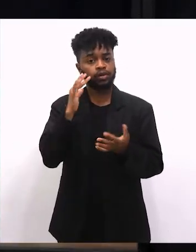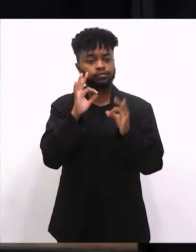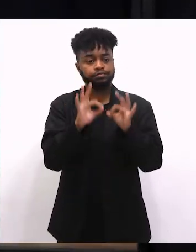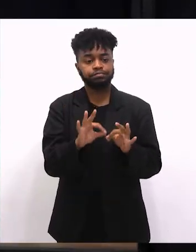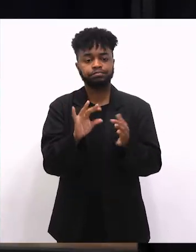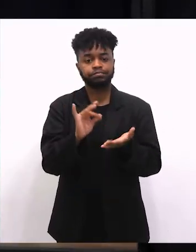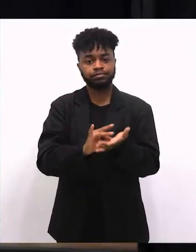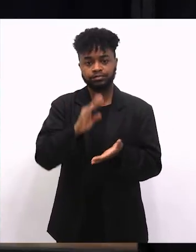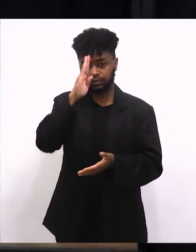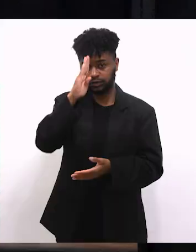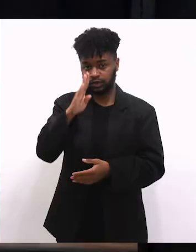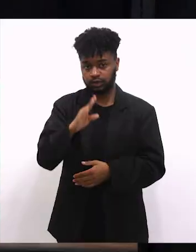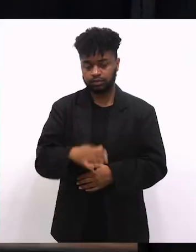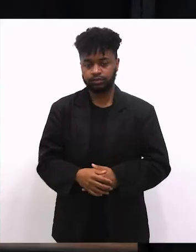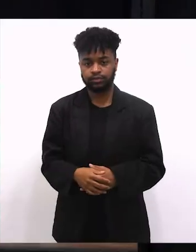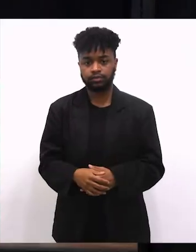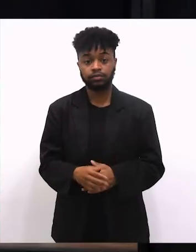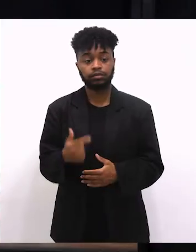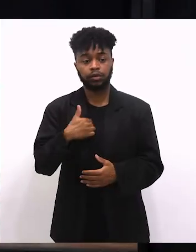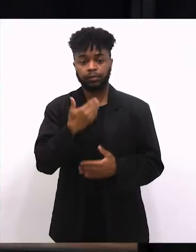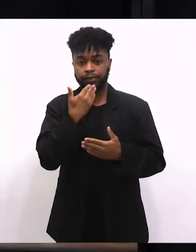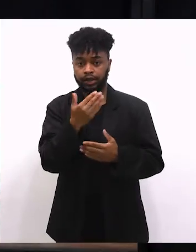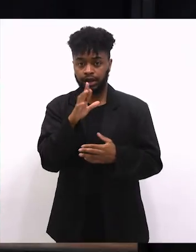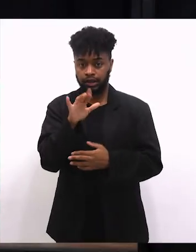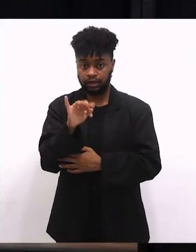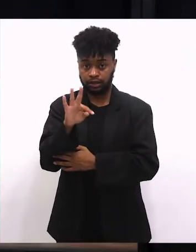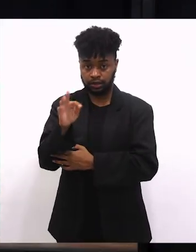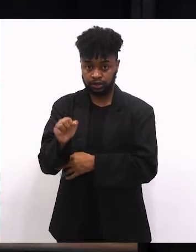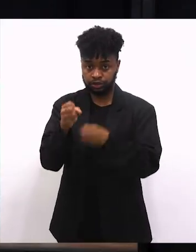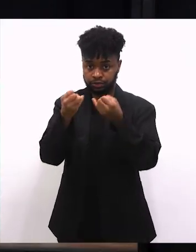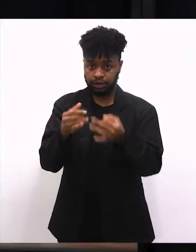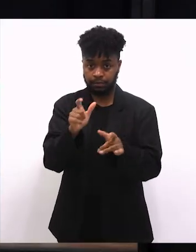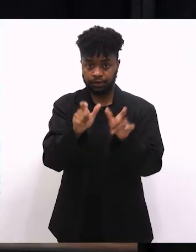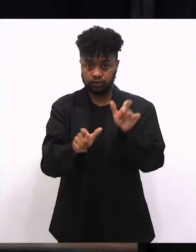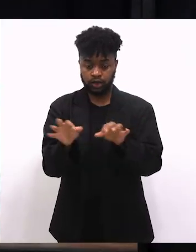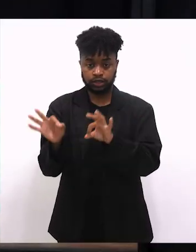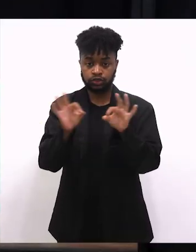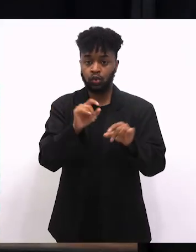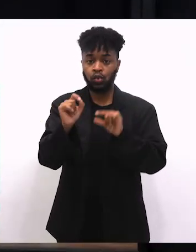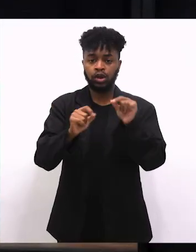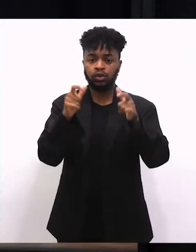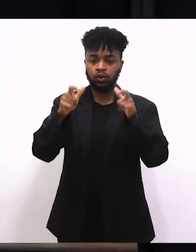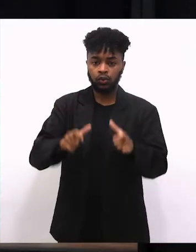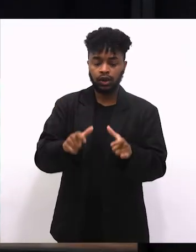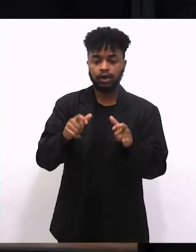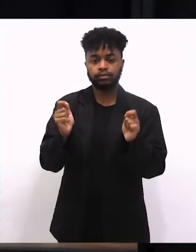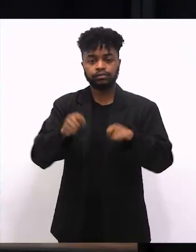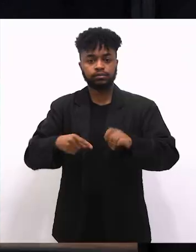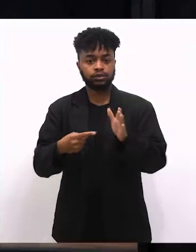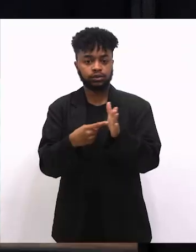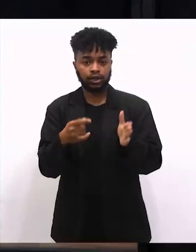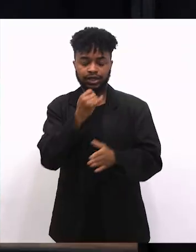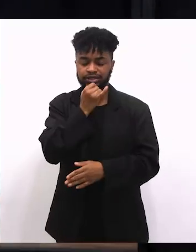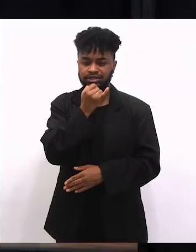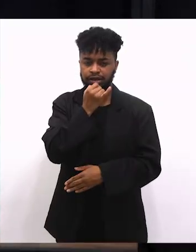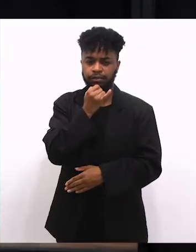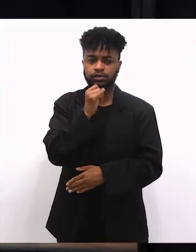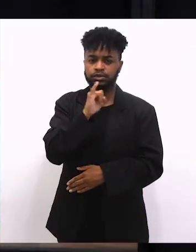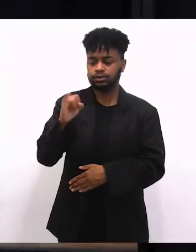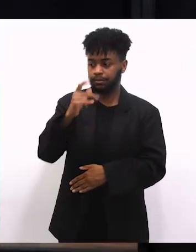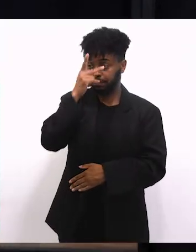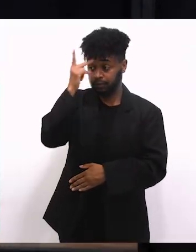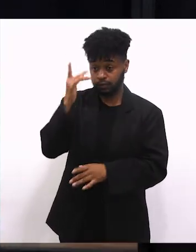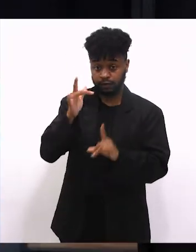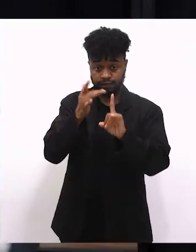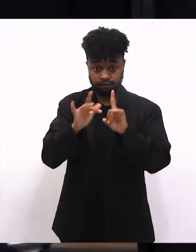questão. Doutora Rita, queria que falasse um pouco para aqueles que nos assistem, quais seriam os canais, os meios de denúncia, por exemplo, que